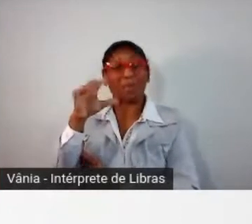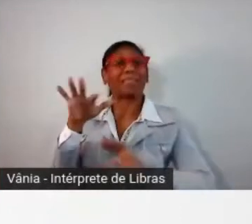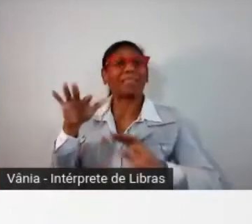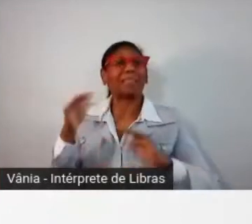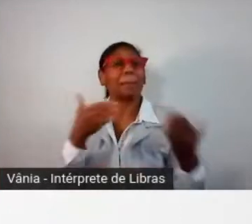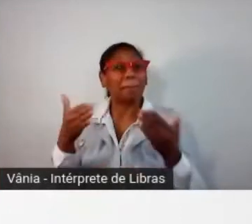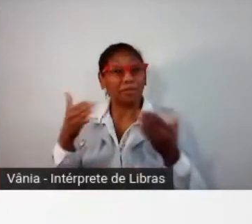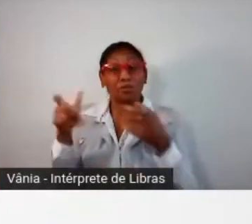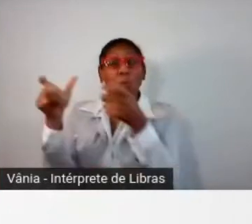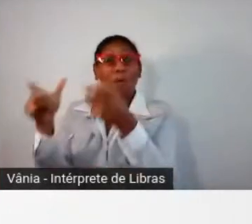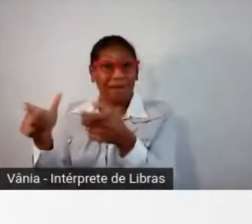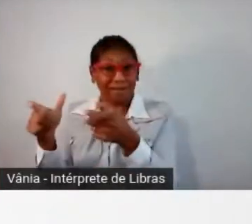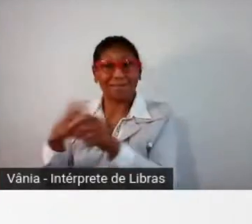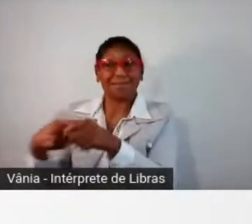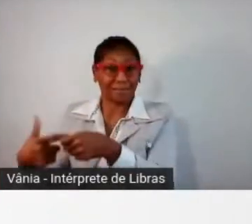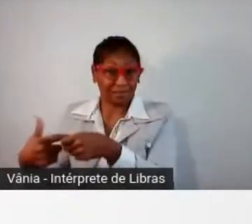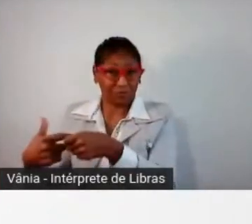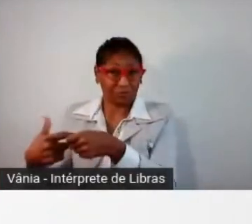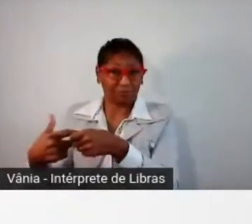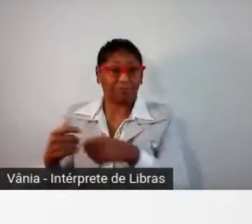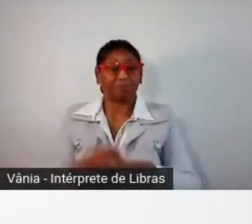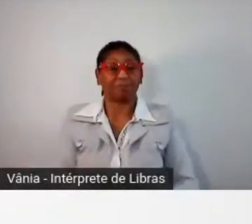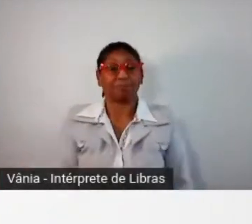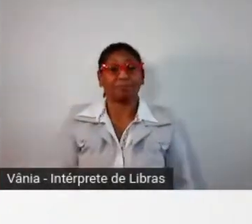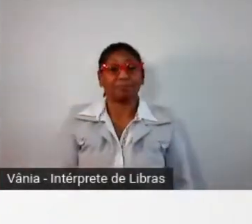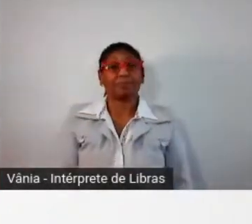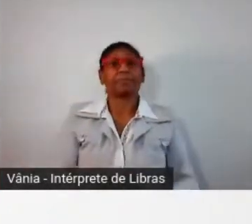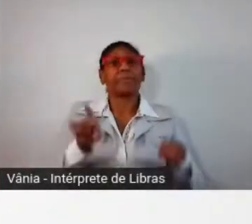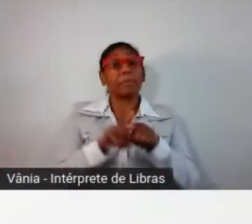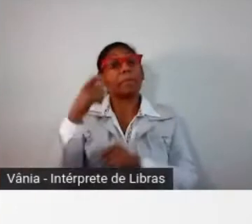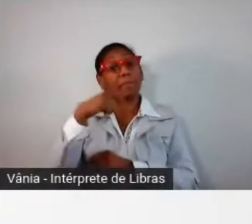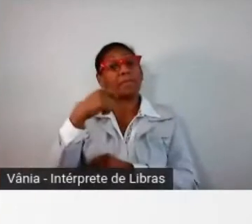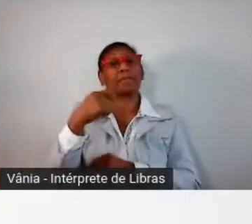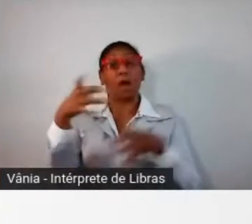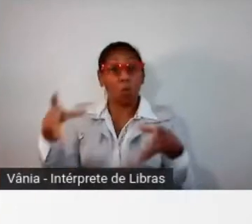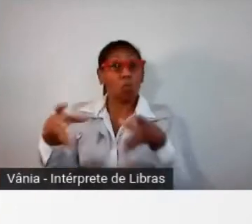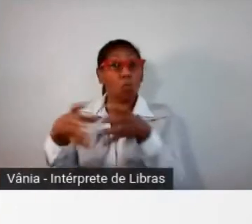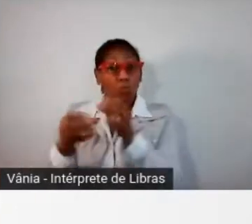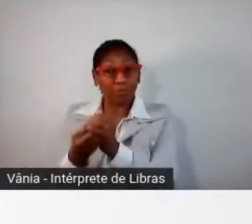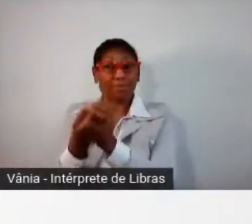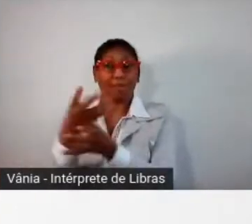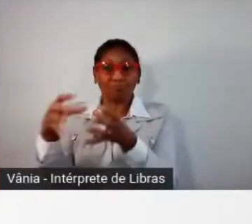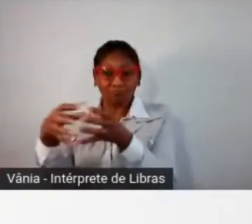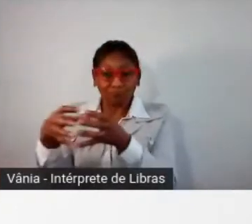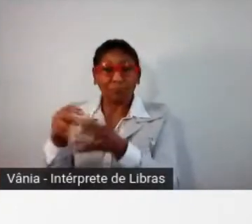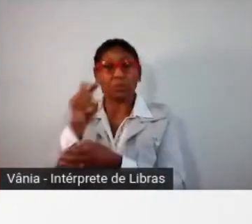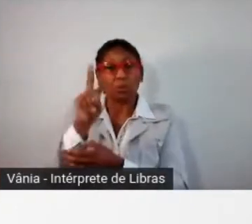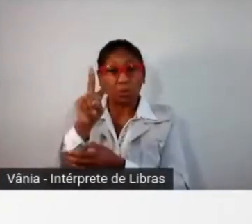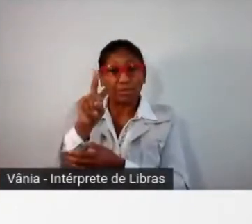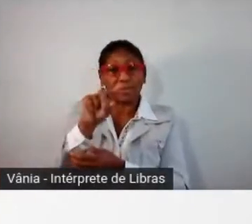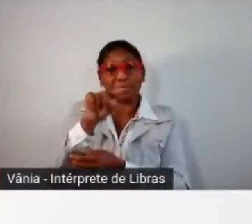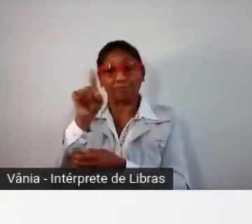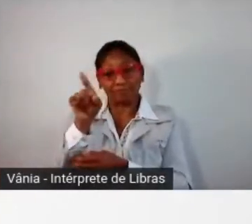e sanitária local. Também é necessária a aprovação por maioria absoluta, ou seja, por 2/3 dos prefeitos